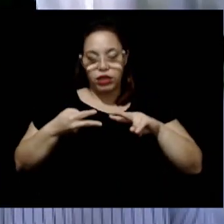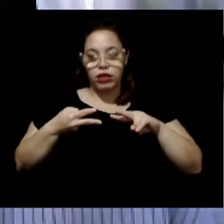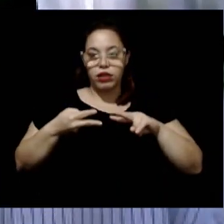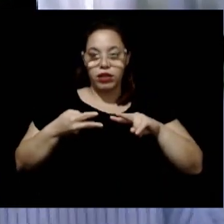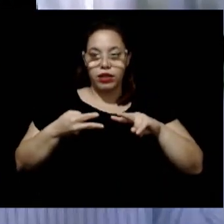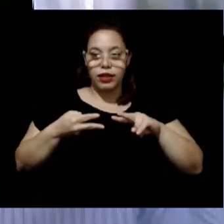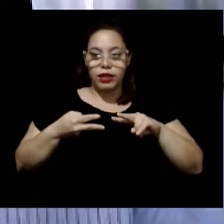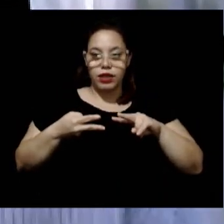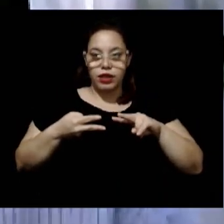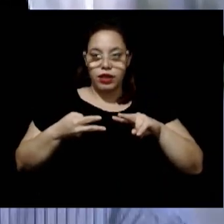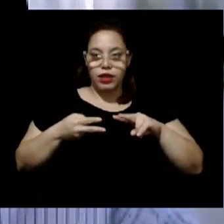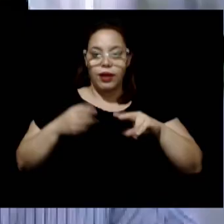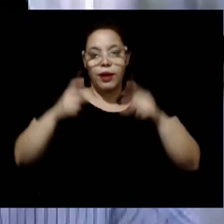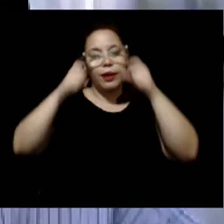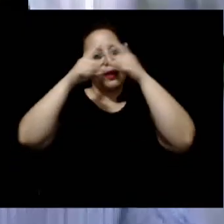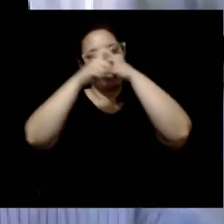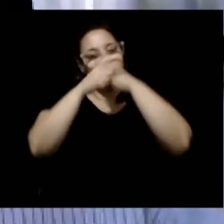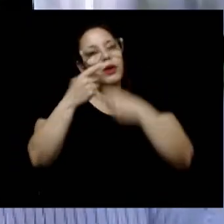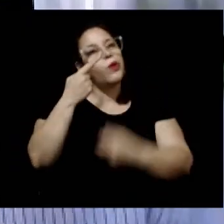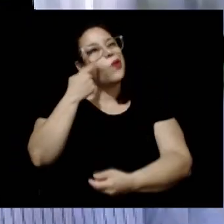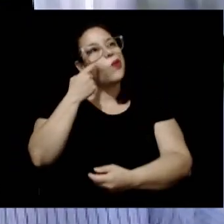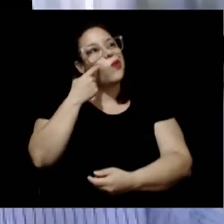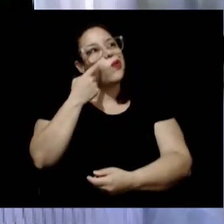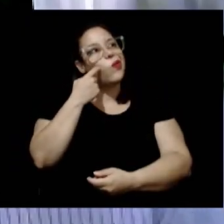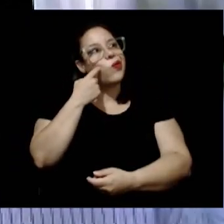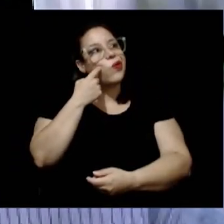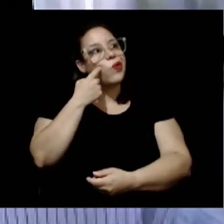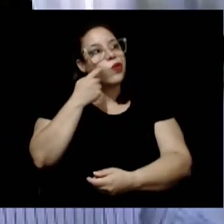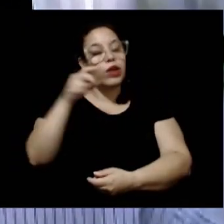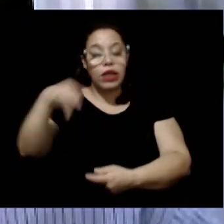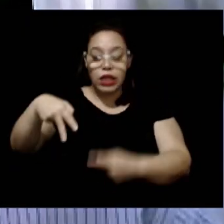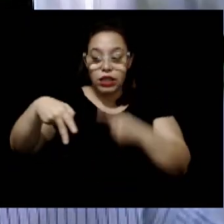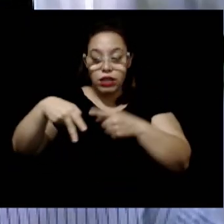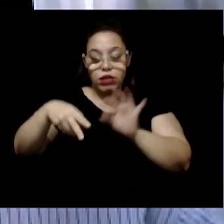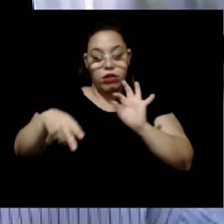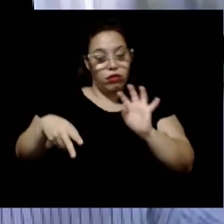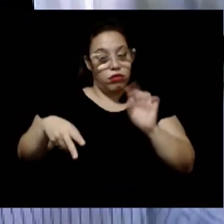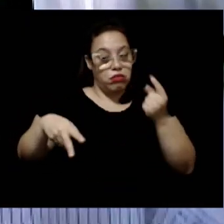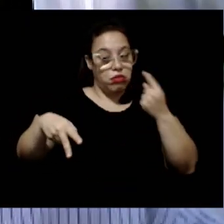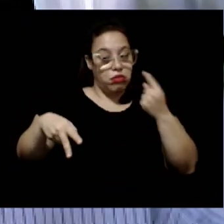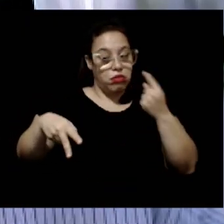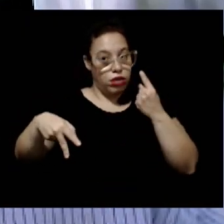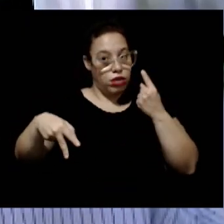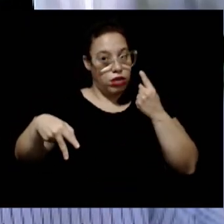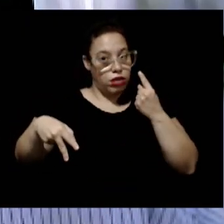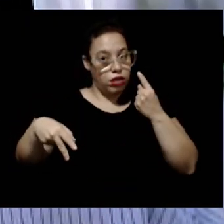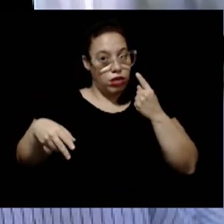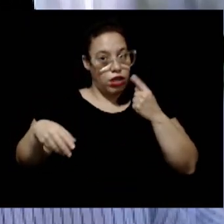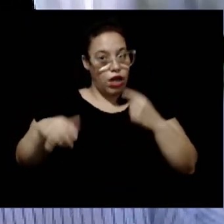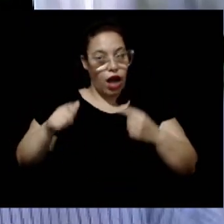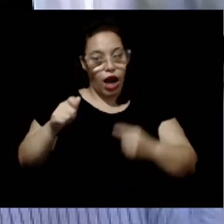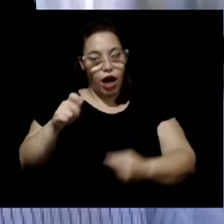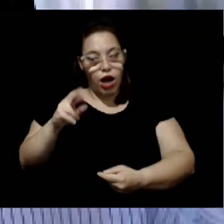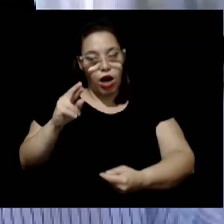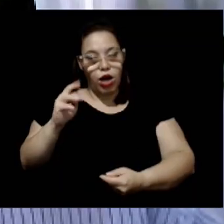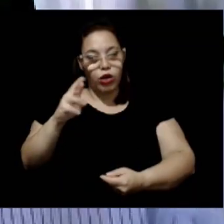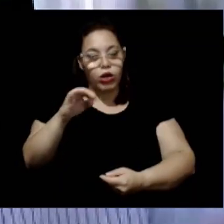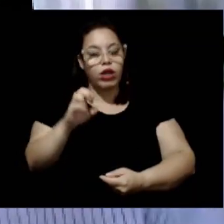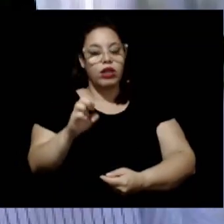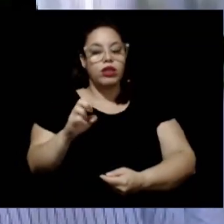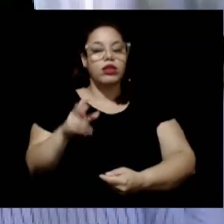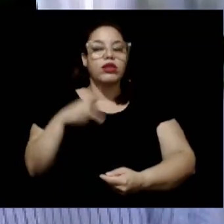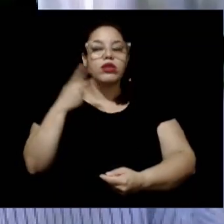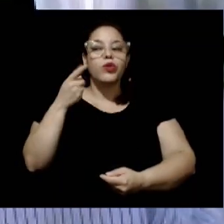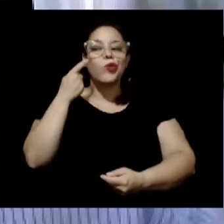desafio é a gente olhar cada paciente com osteoartrite, que você chamou de artrose, e ver qual o